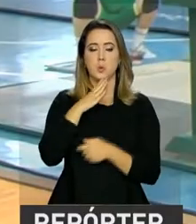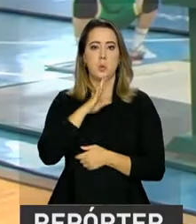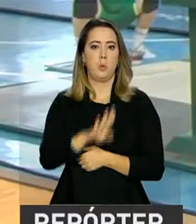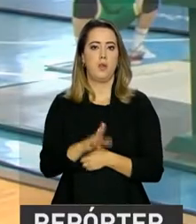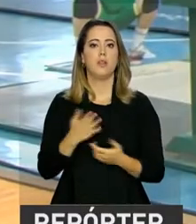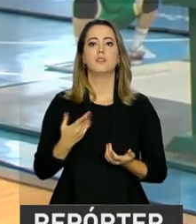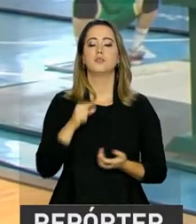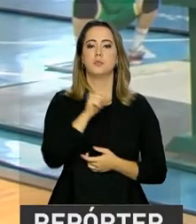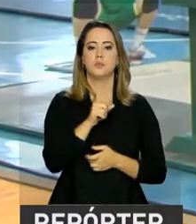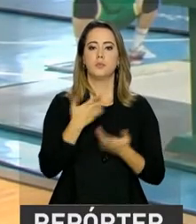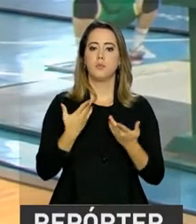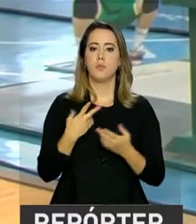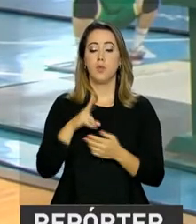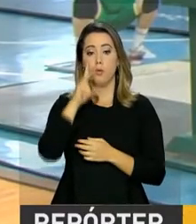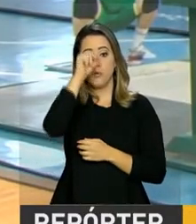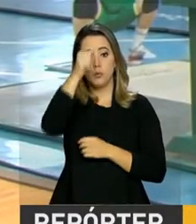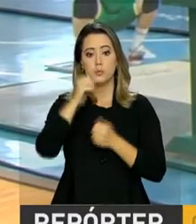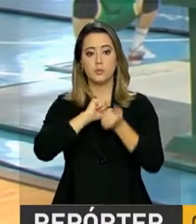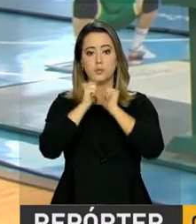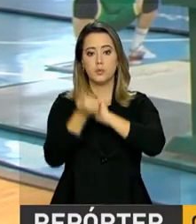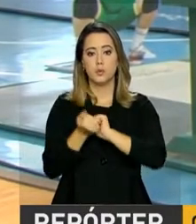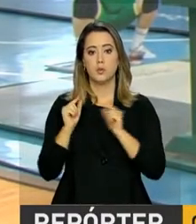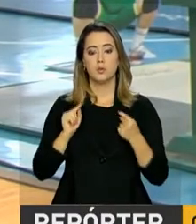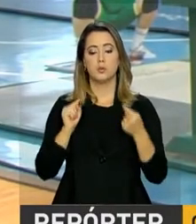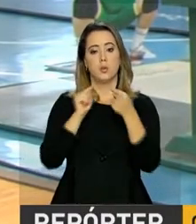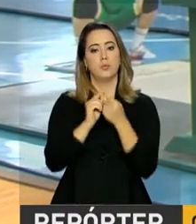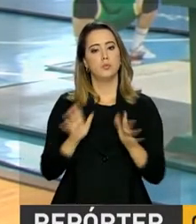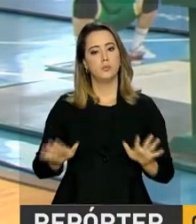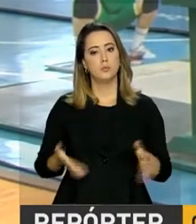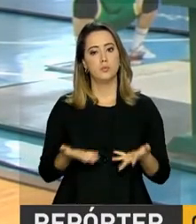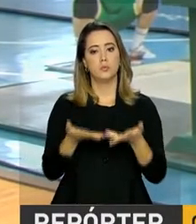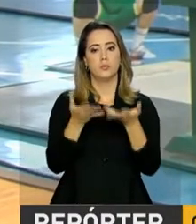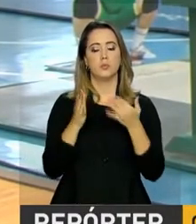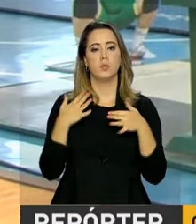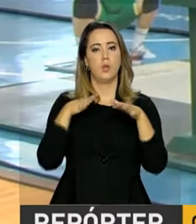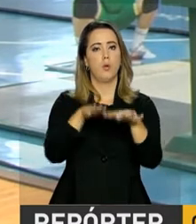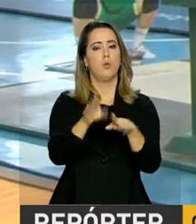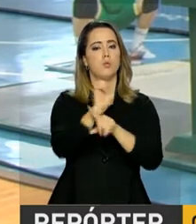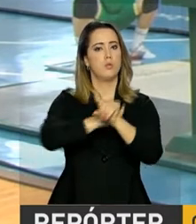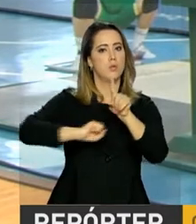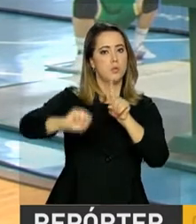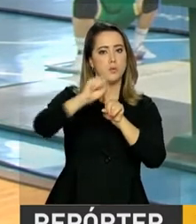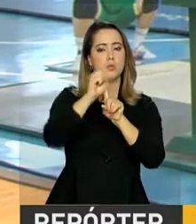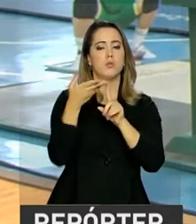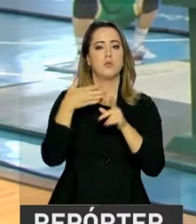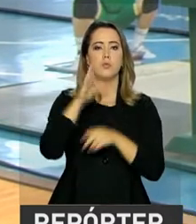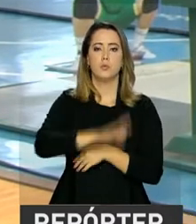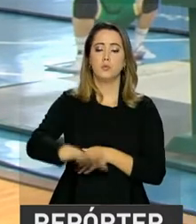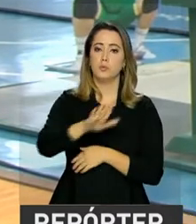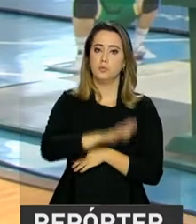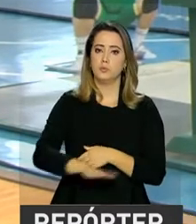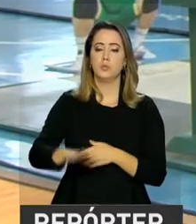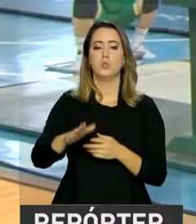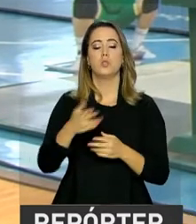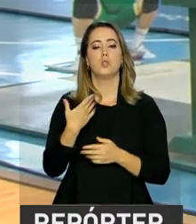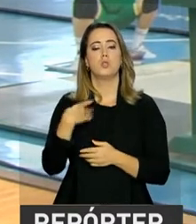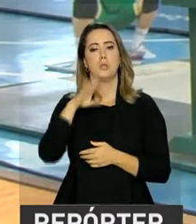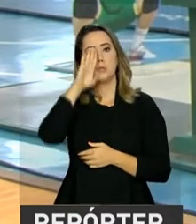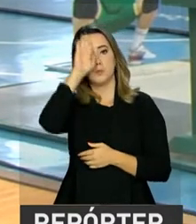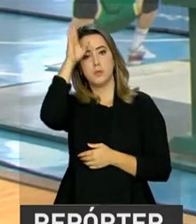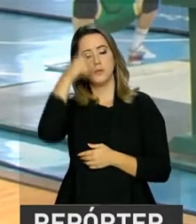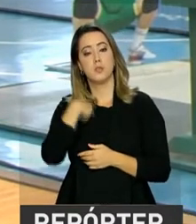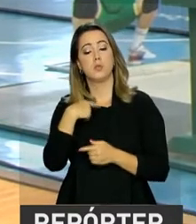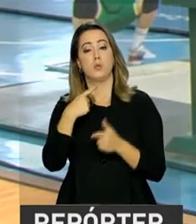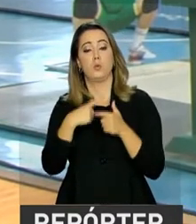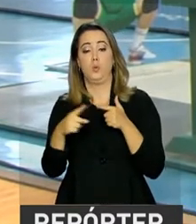O programa Força no Esporte, ele tem a finalidade de proporcionar a inclusão social de crianças, preferencialmente em situação